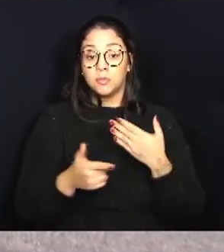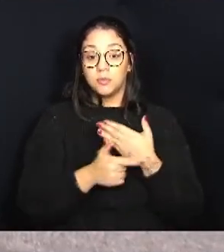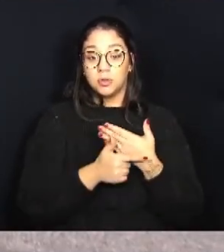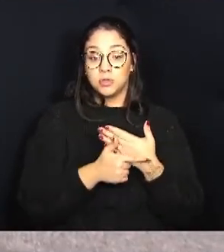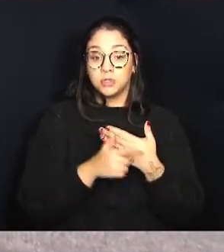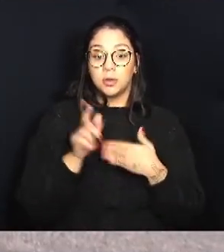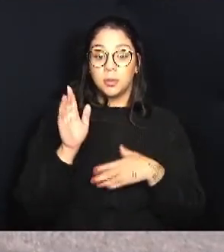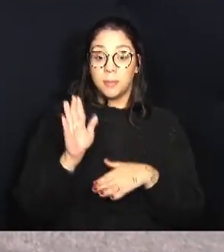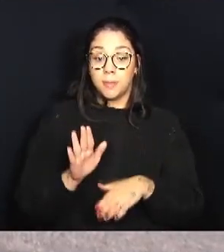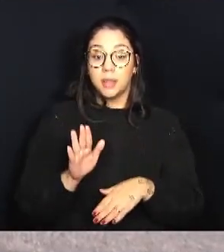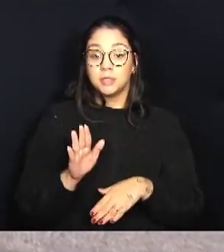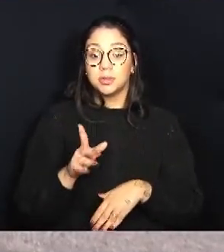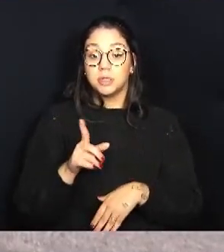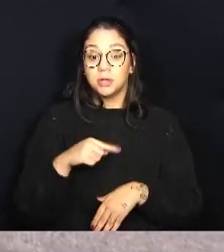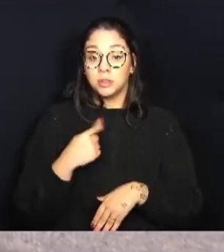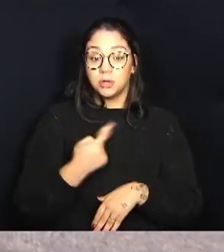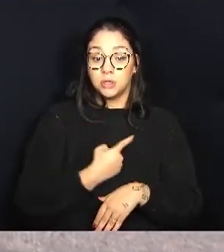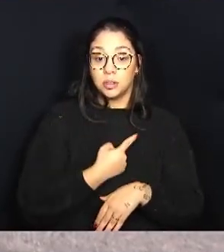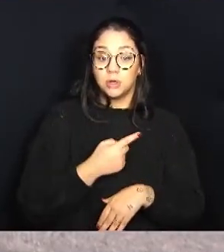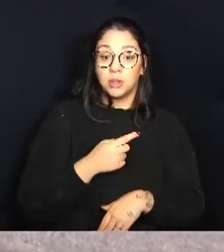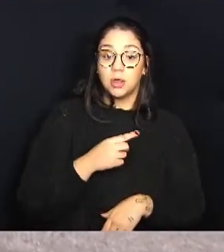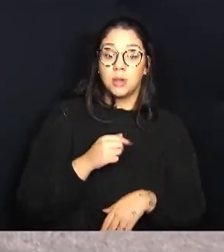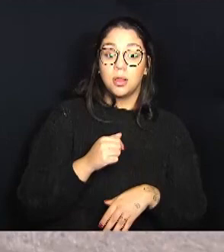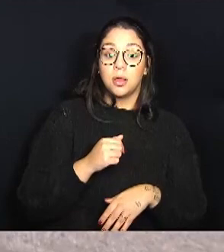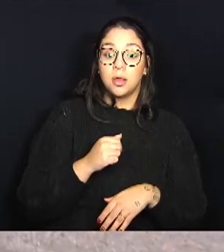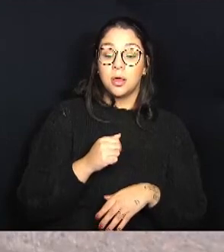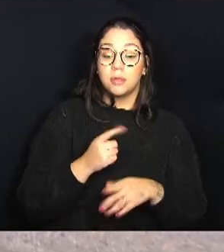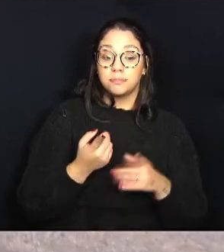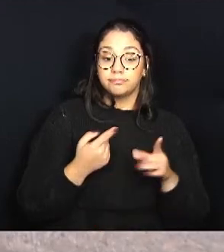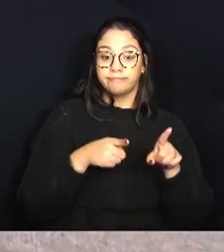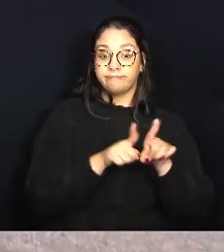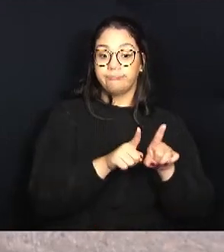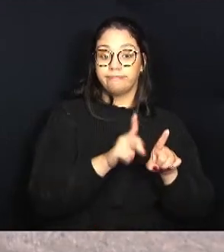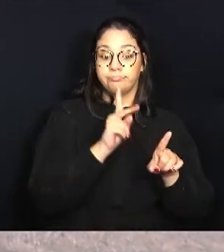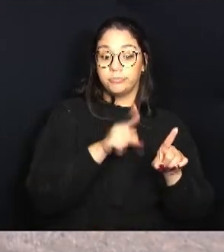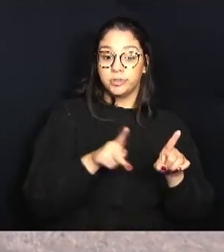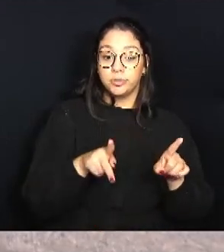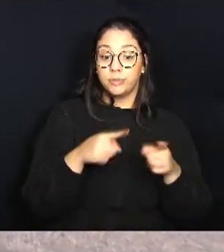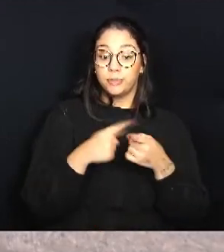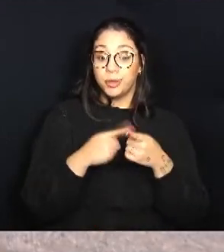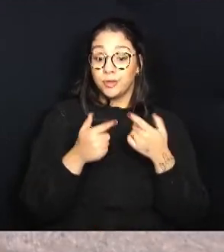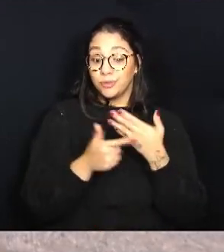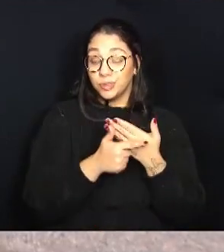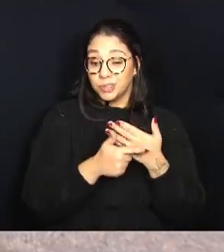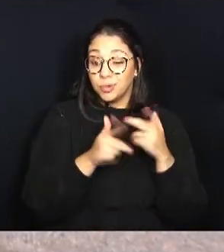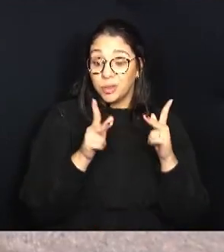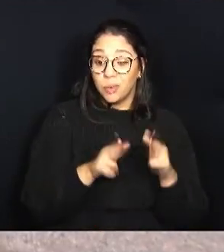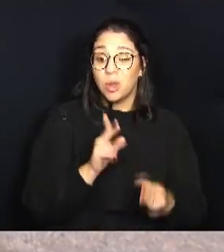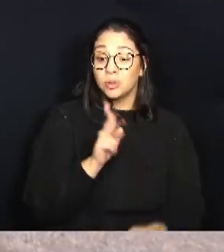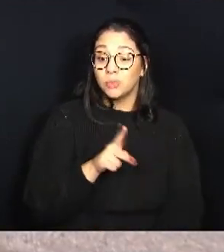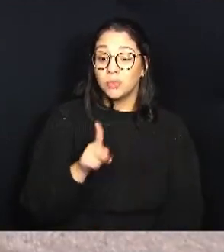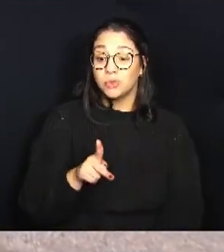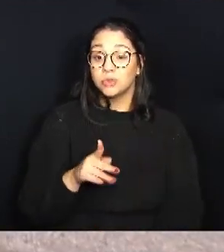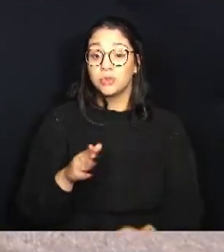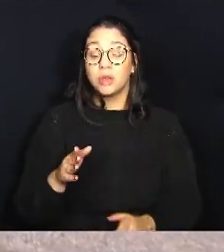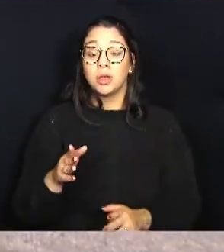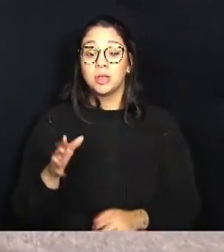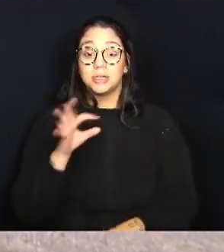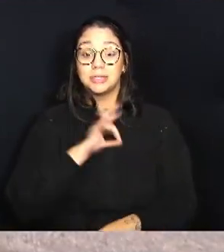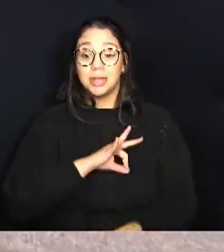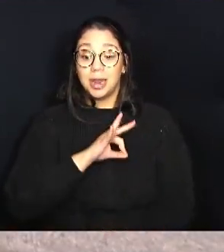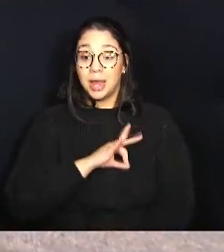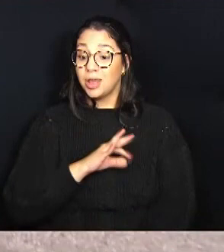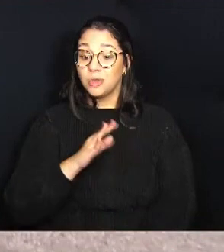eu costumo dizer que nós somos a mais-valia da professora, porque a gente exerce a mesma função da professora e ganha metade do salário. Tem a ver